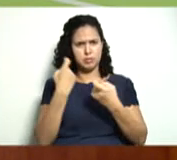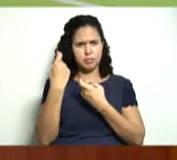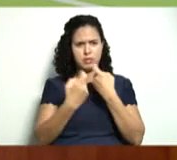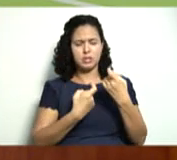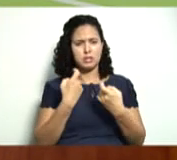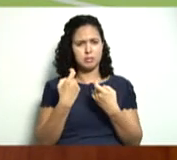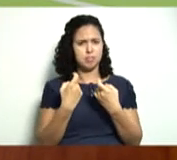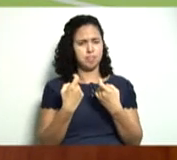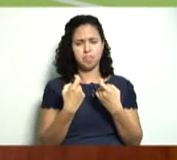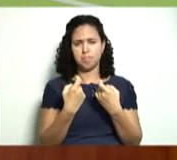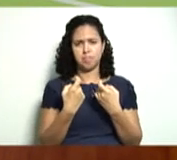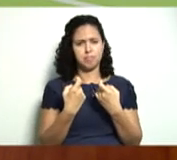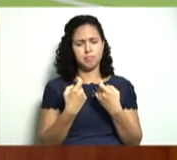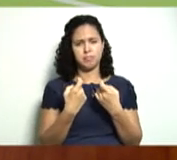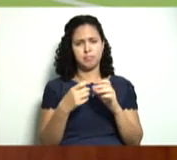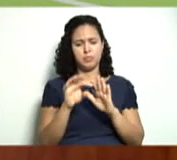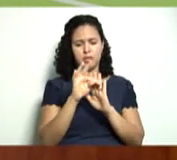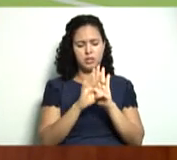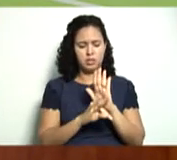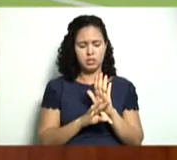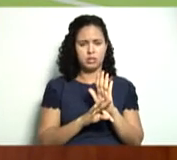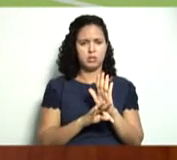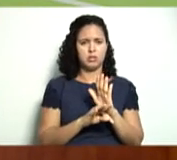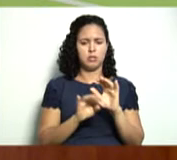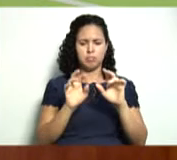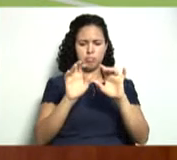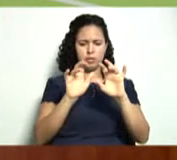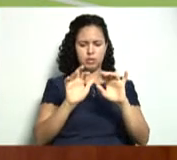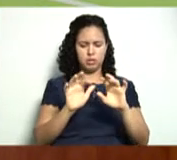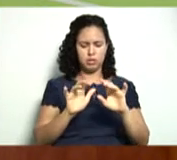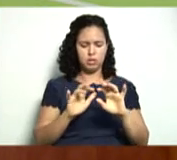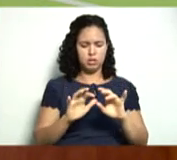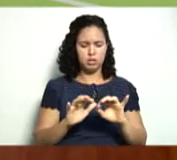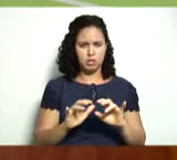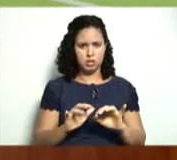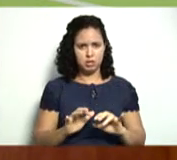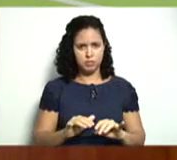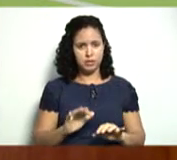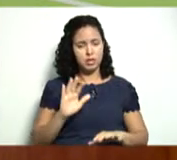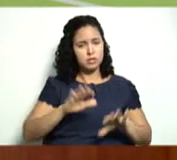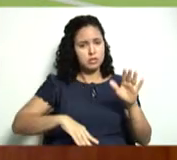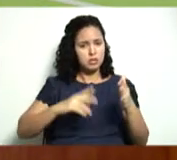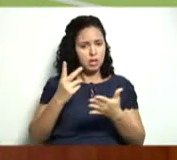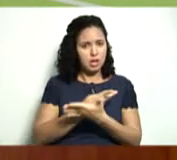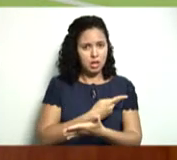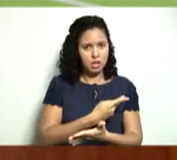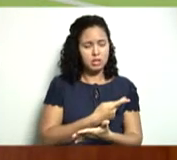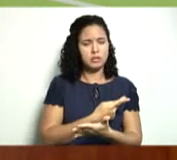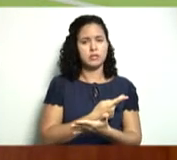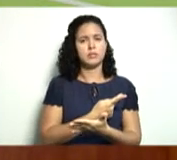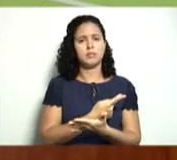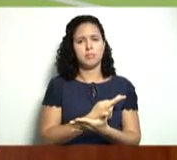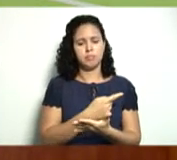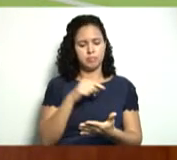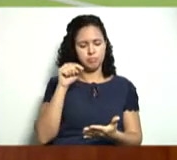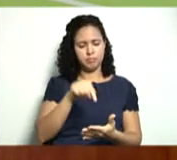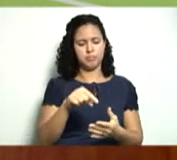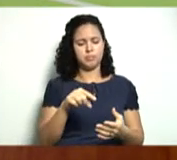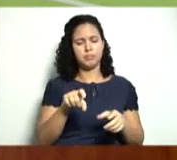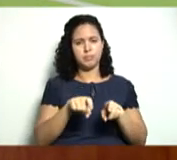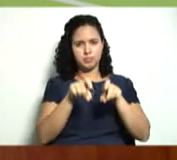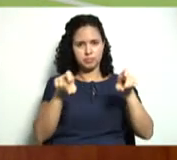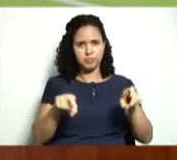digito assim nenhum texto né vou fazendo a minha meditação às vezes é o ego para você ver como computador é parceiro